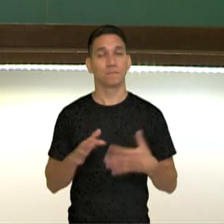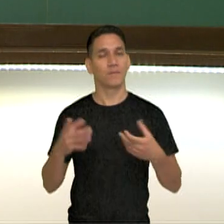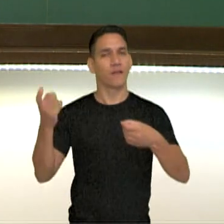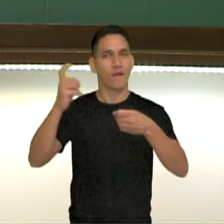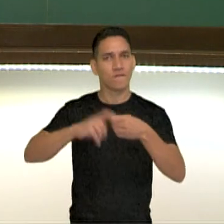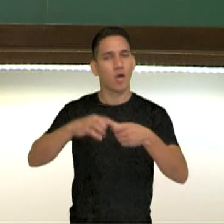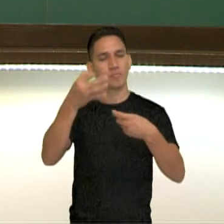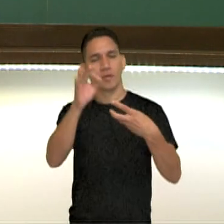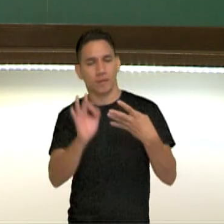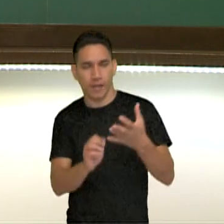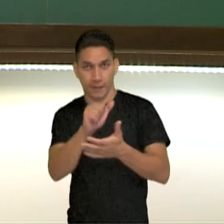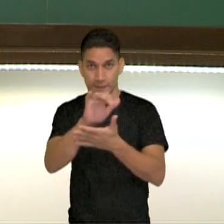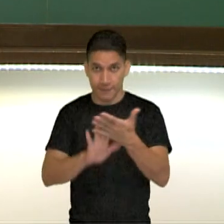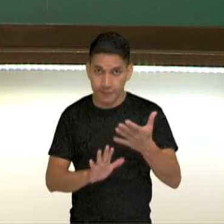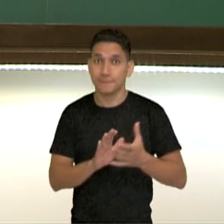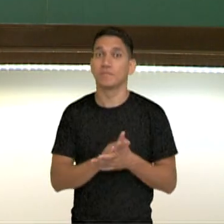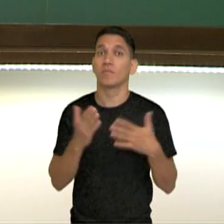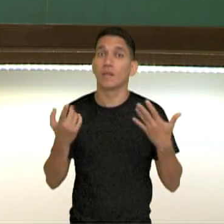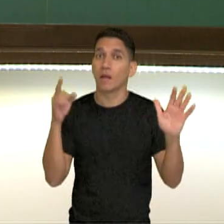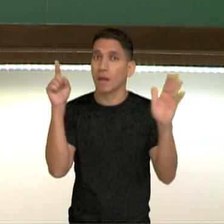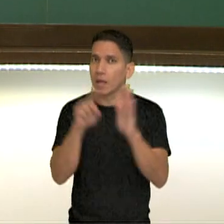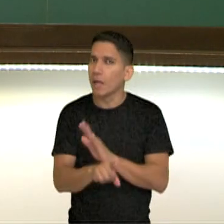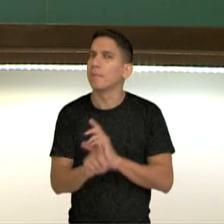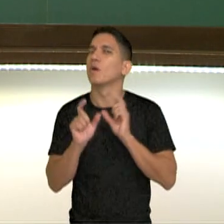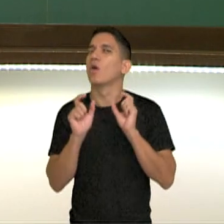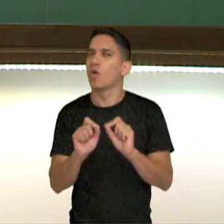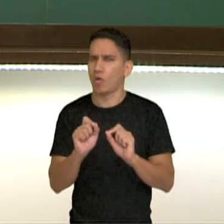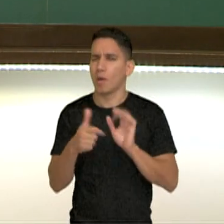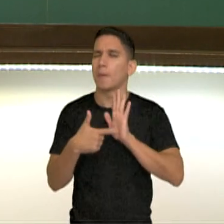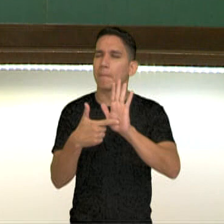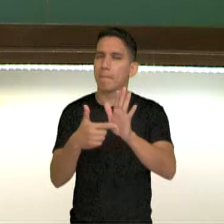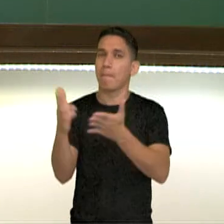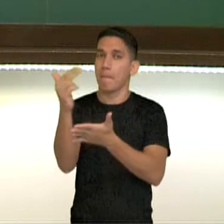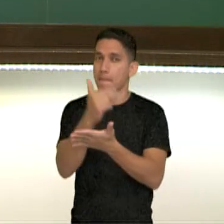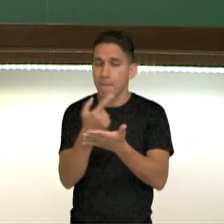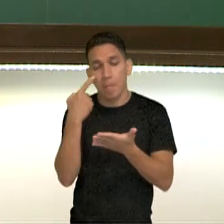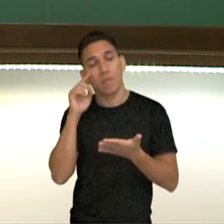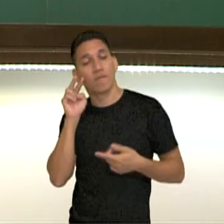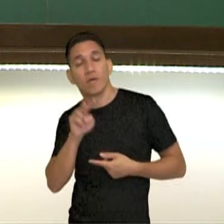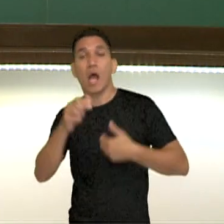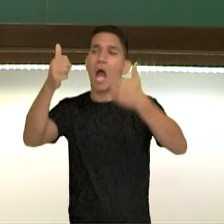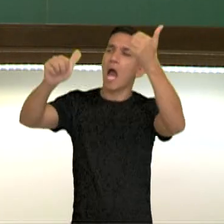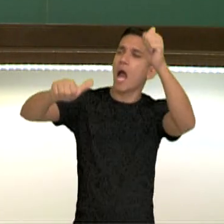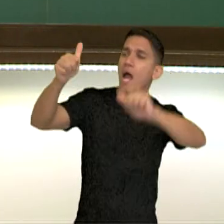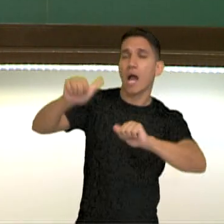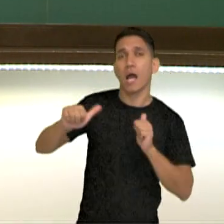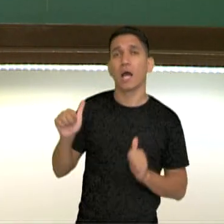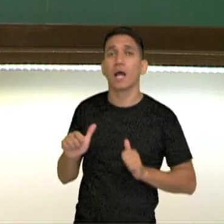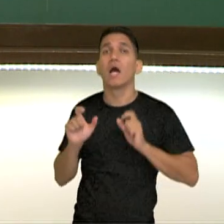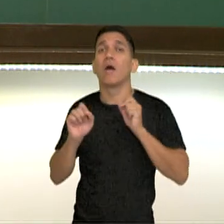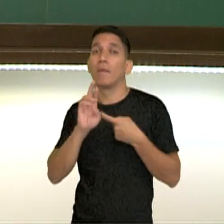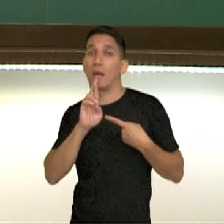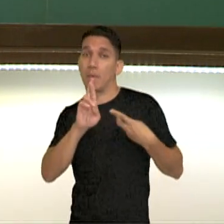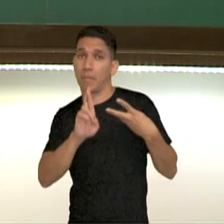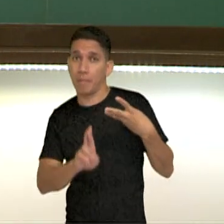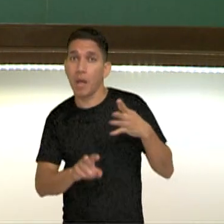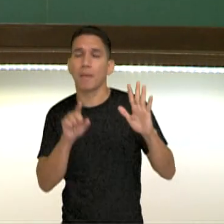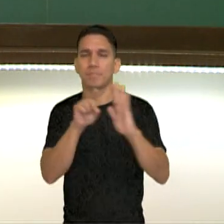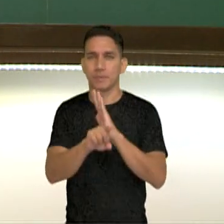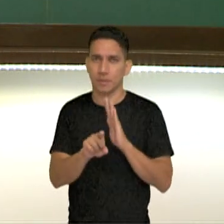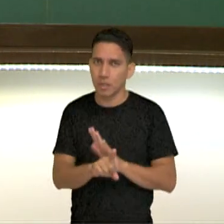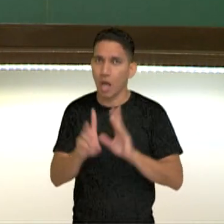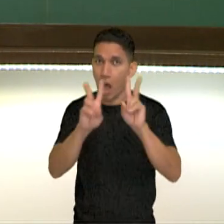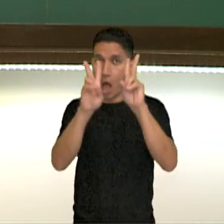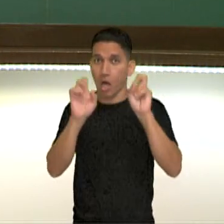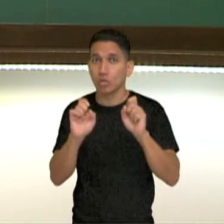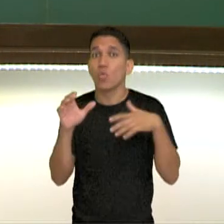Voltamos com a correção da atividade, então uma perguntinha e o mapa, vocês tinham que fazer análise do mapa e responder as questões ali